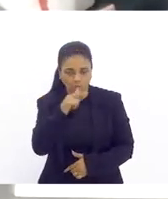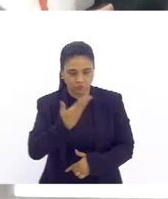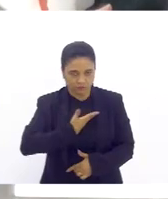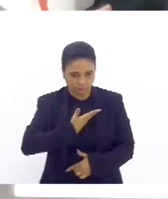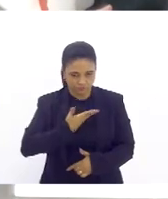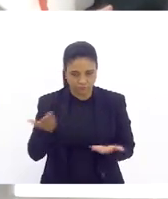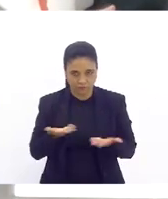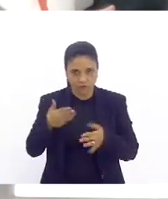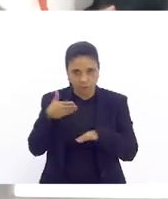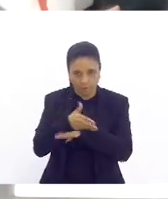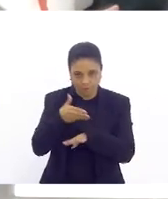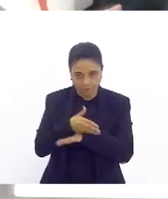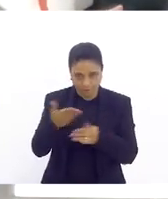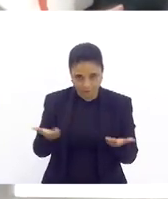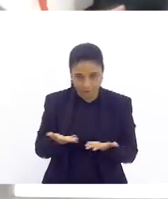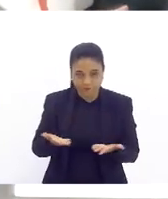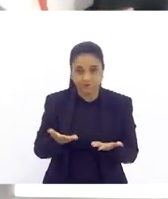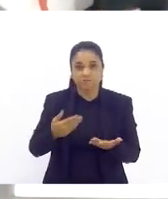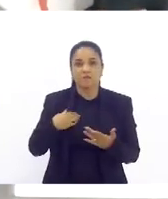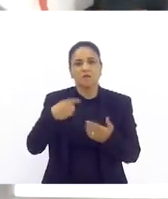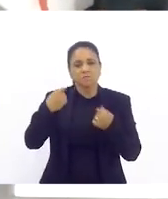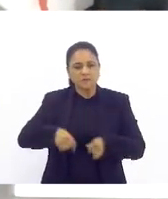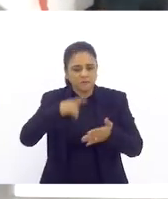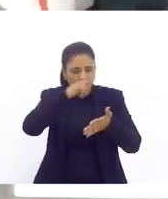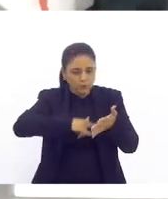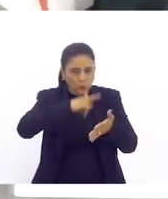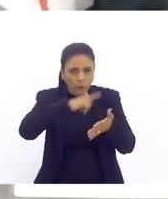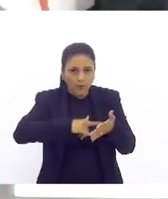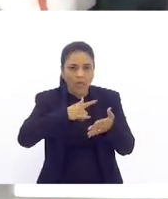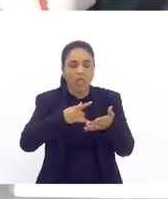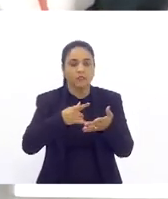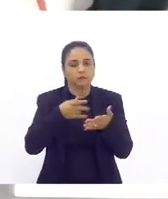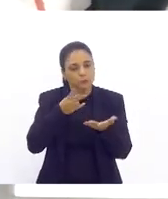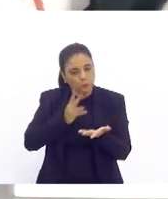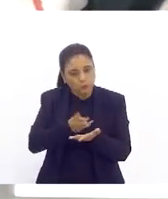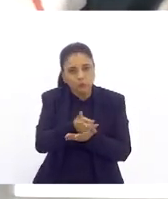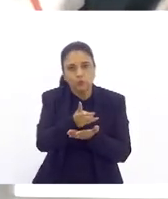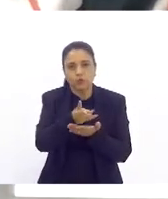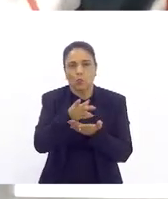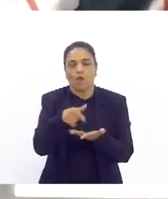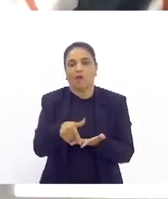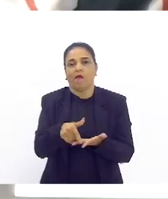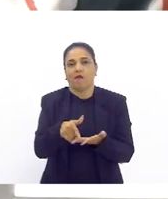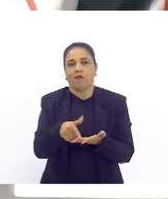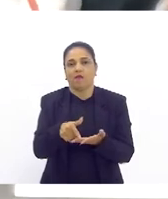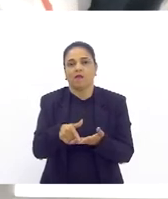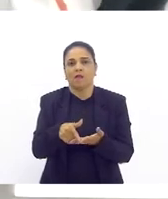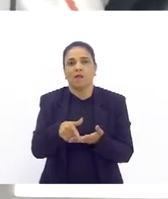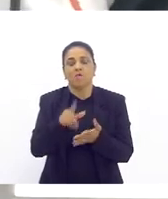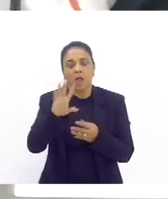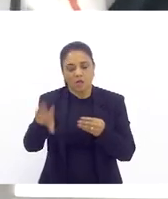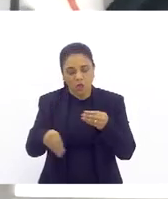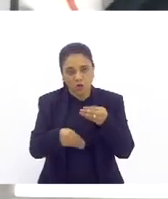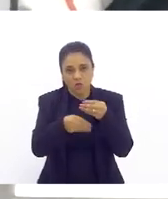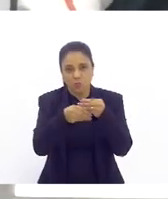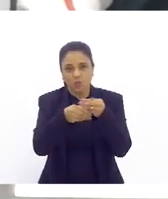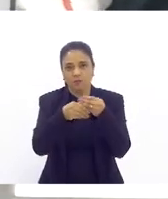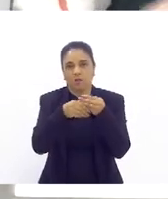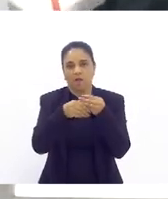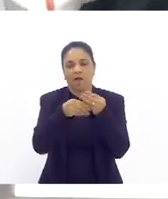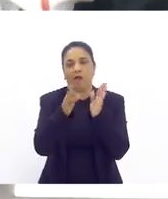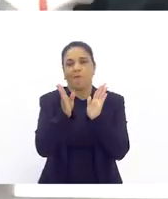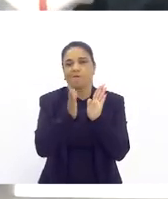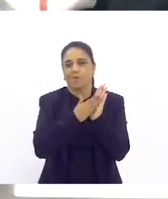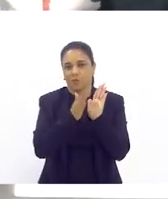resgatar esse documento dar sequência esse documento mas queria fazer uma complementação a proposta